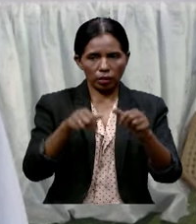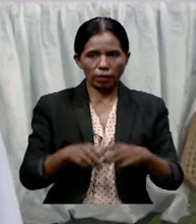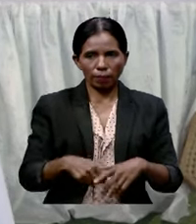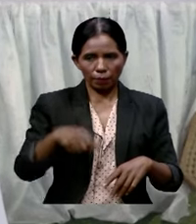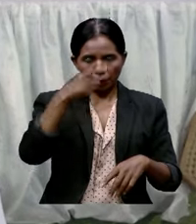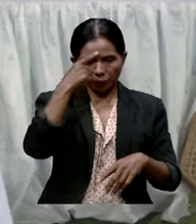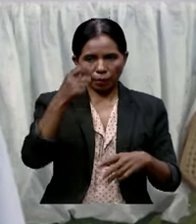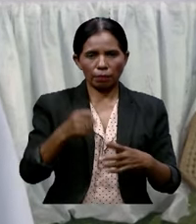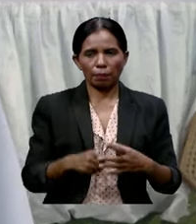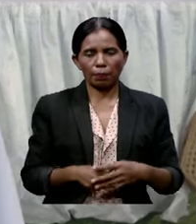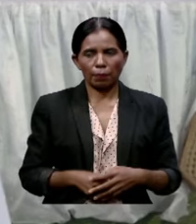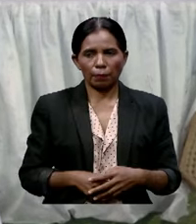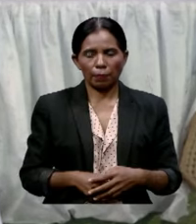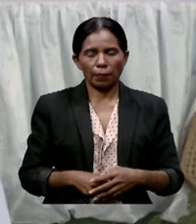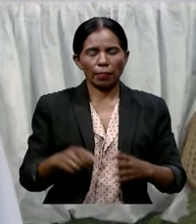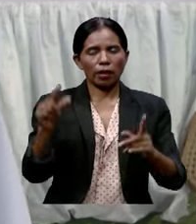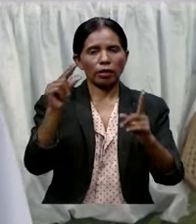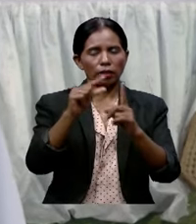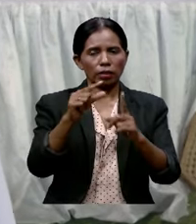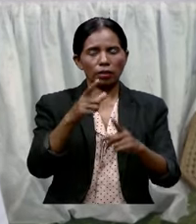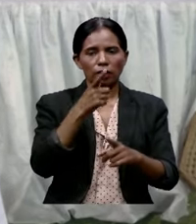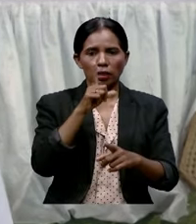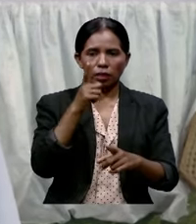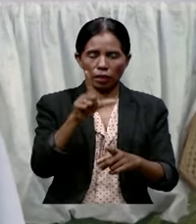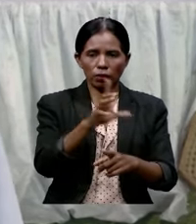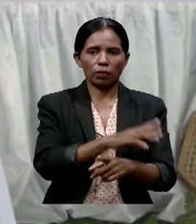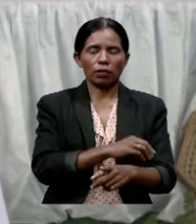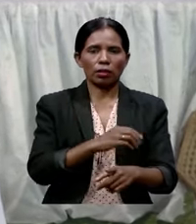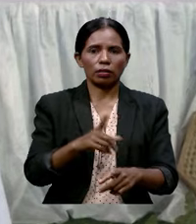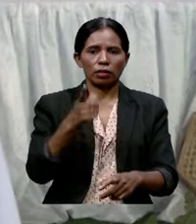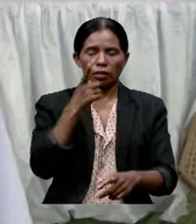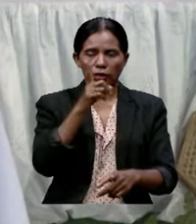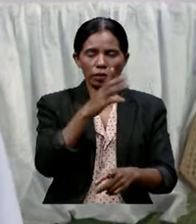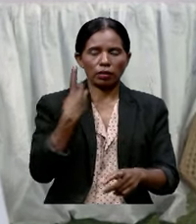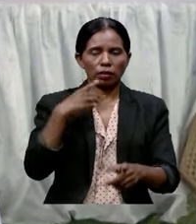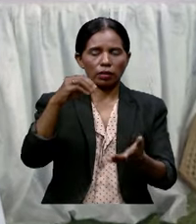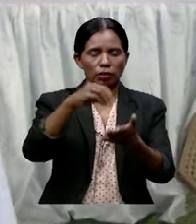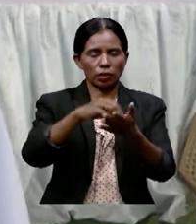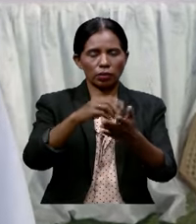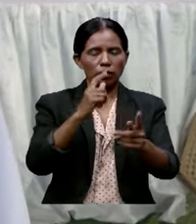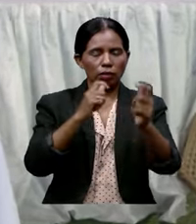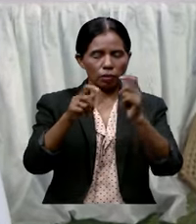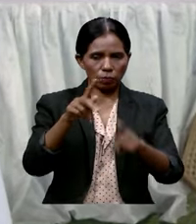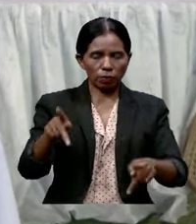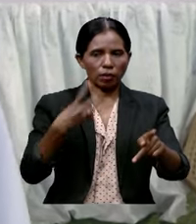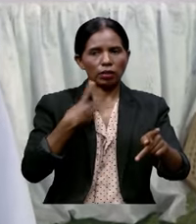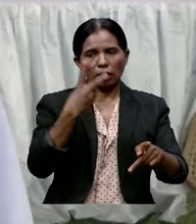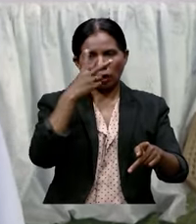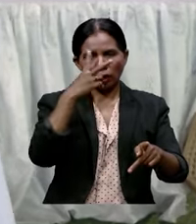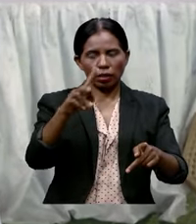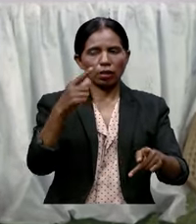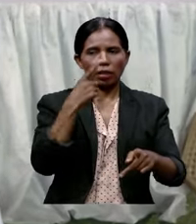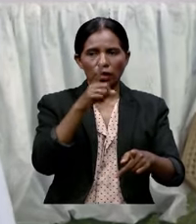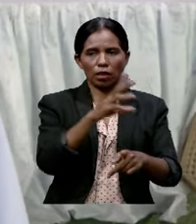tamba linguaje ni bema tau hi transporte público hira ne ni lolon mos i tare ka ta